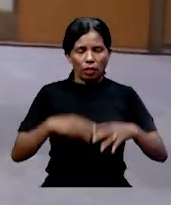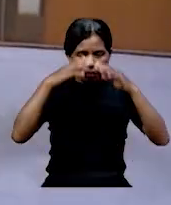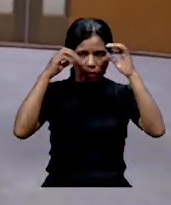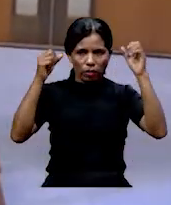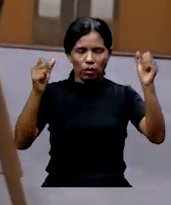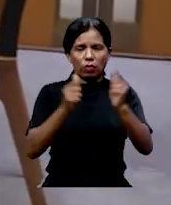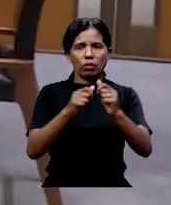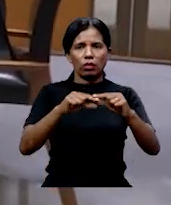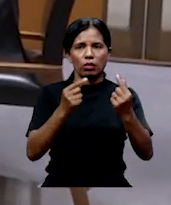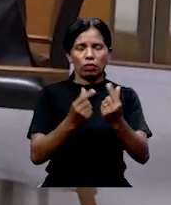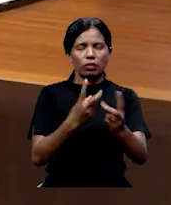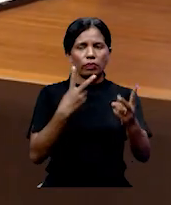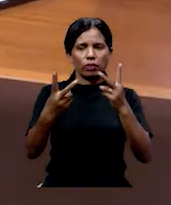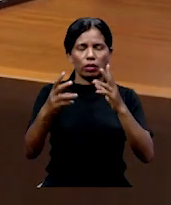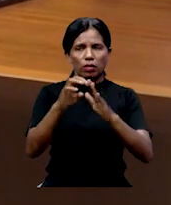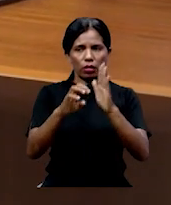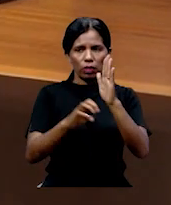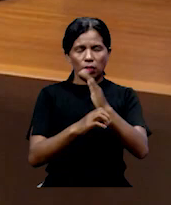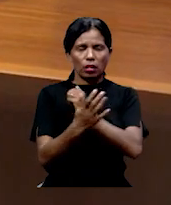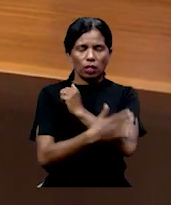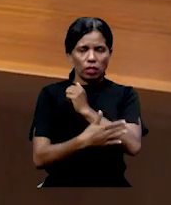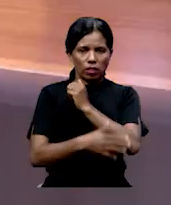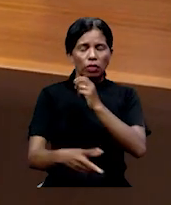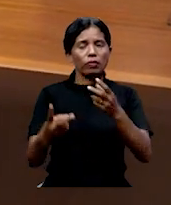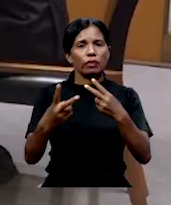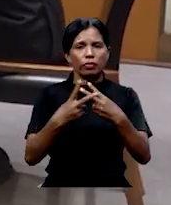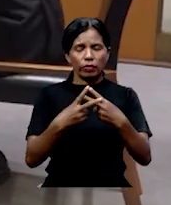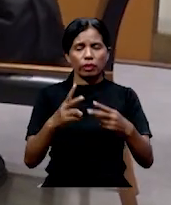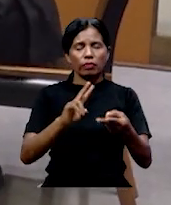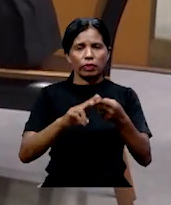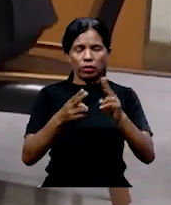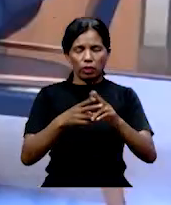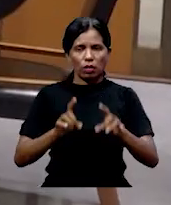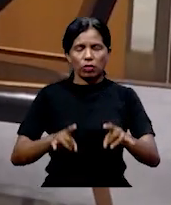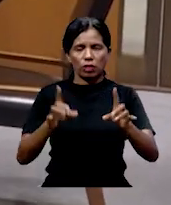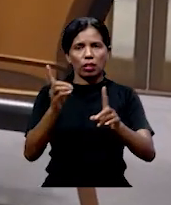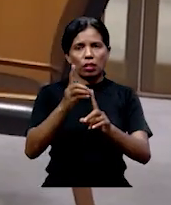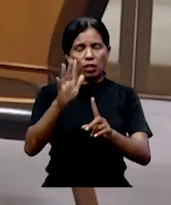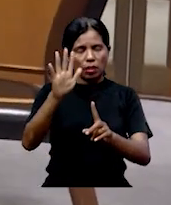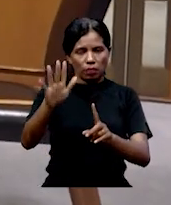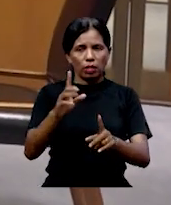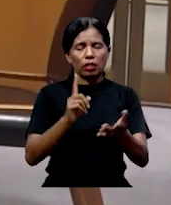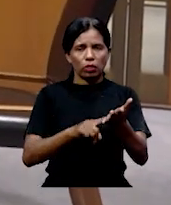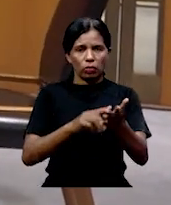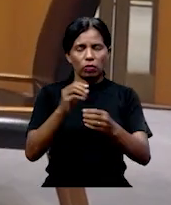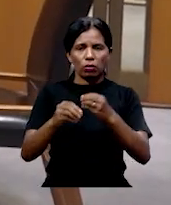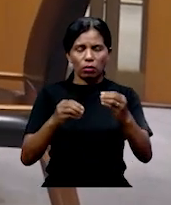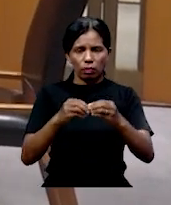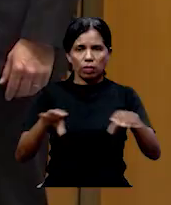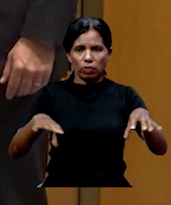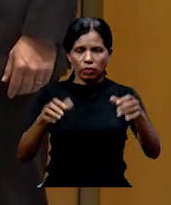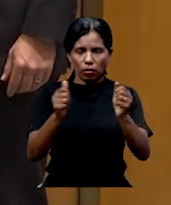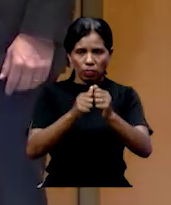a delegação relou visita ao Estado da nação vizinha Austrália e Heloron Lima foi na Lesne, onde discute com a relação bilateral